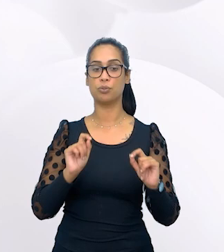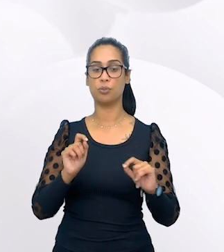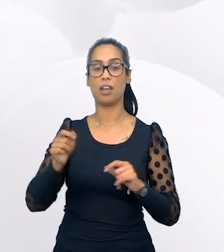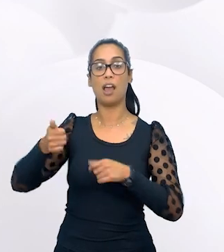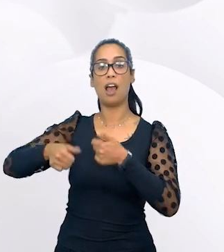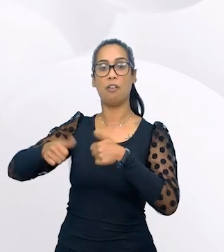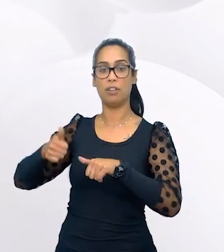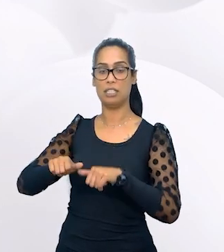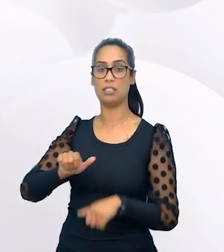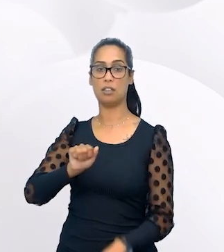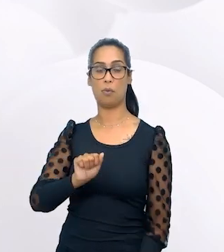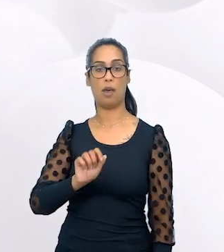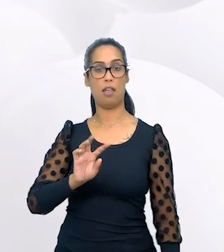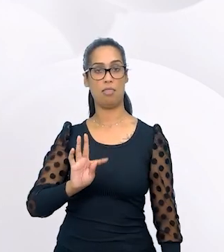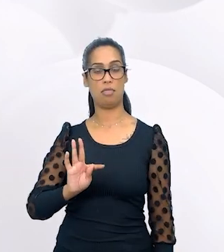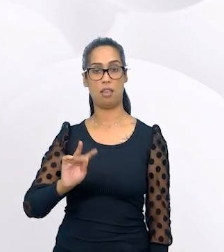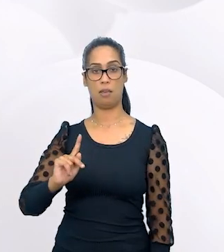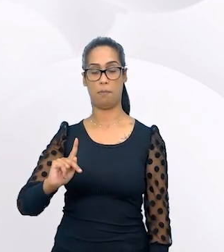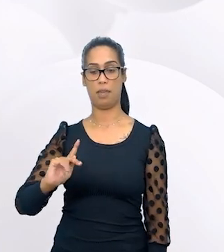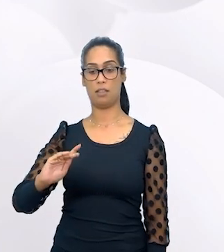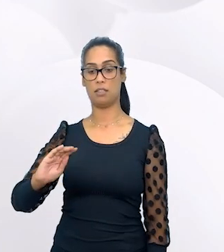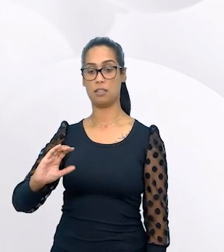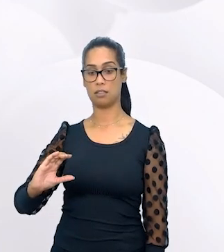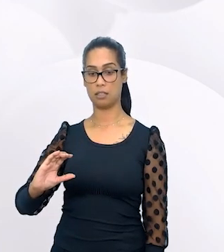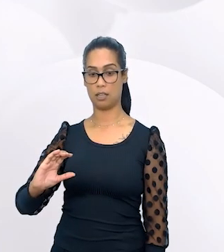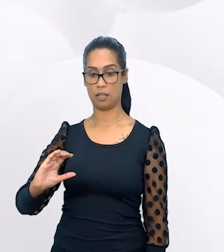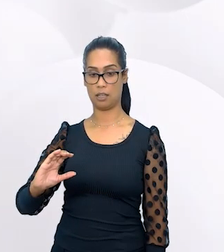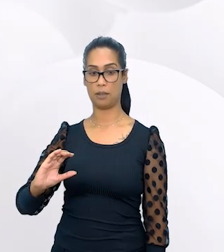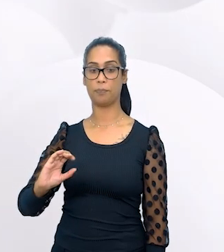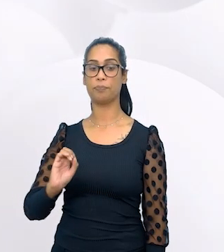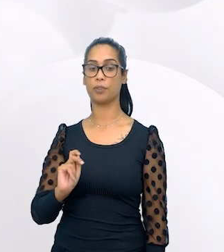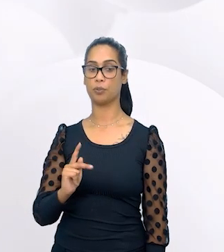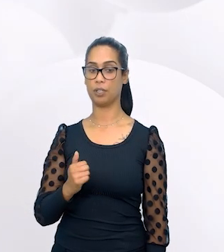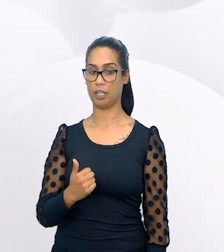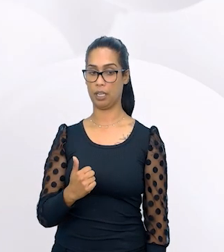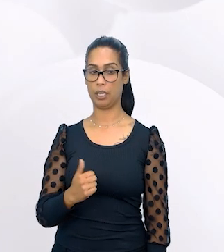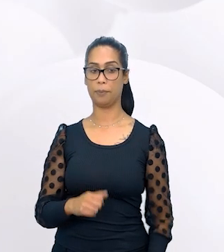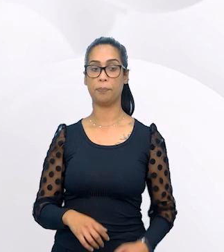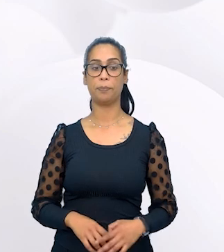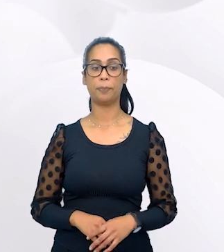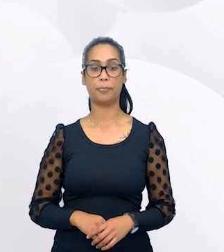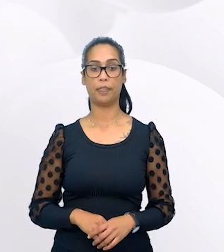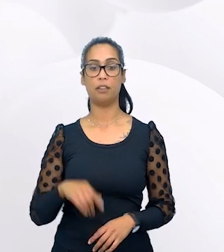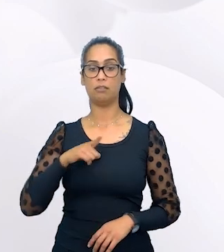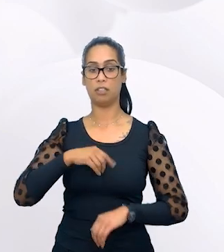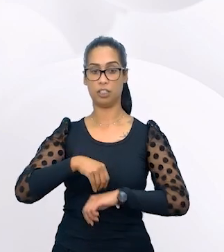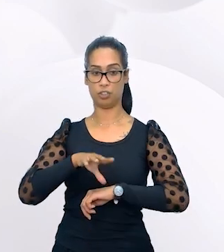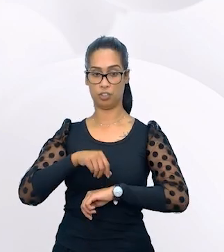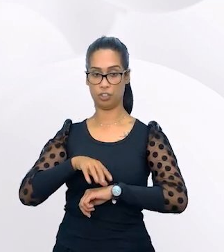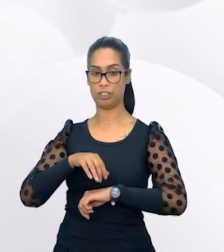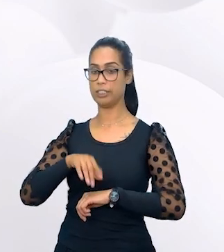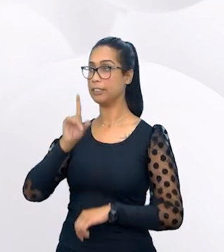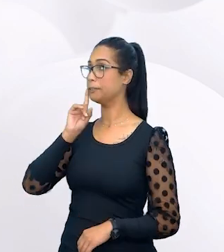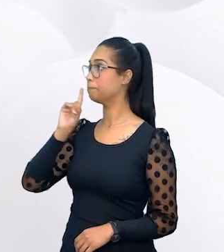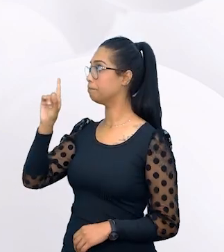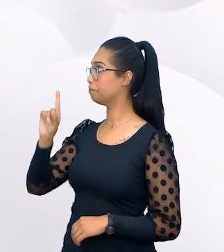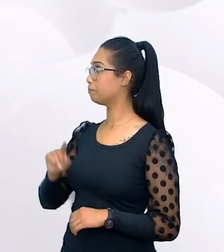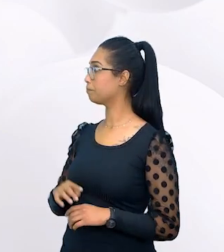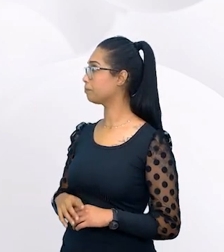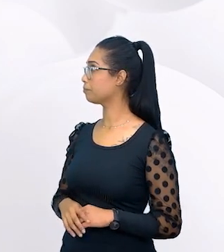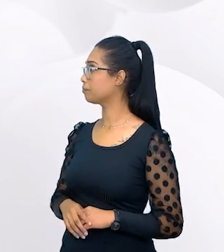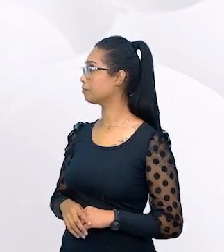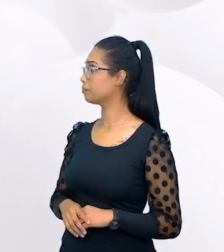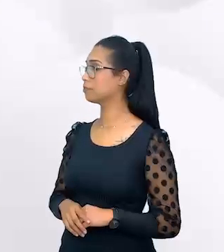da TPC. O chat está aberto dessa formação. Temos uma indicação no Saiba Mais. Todo esse material depois vai